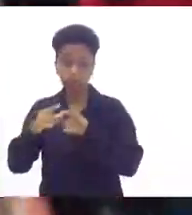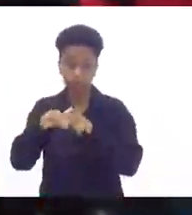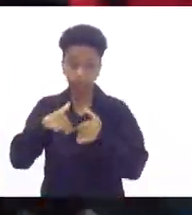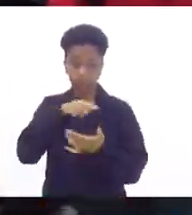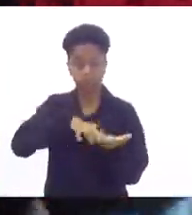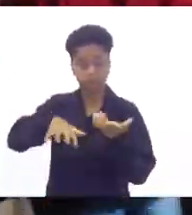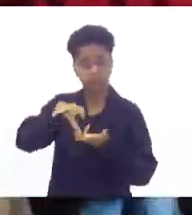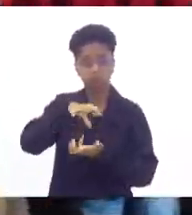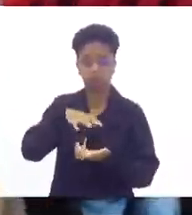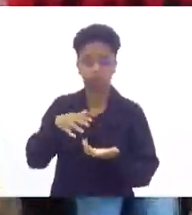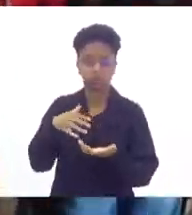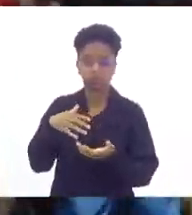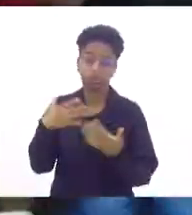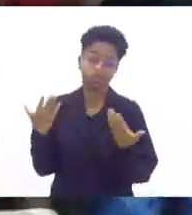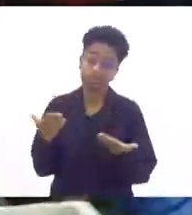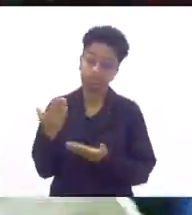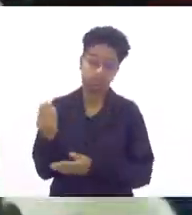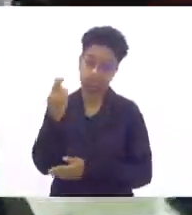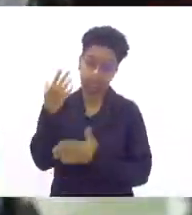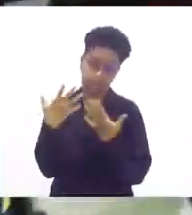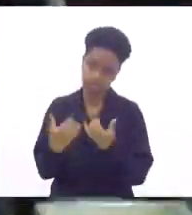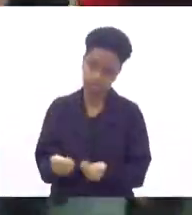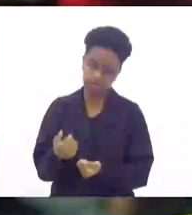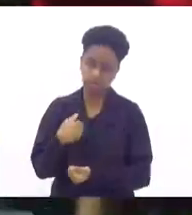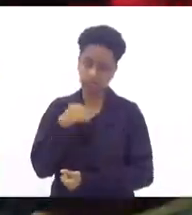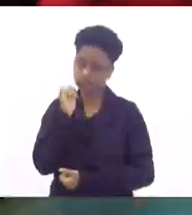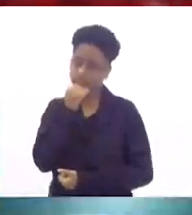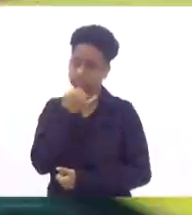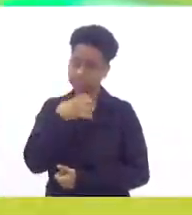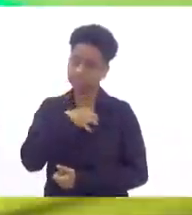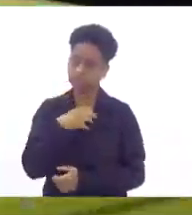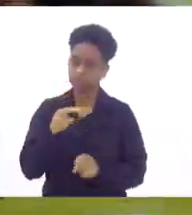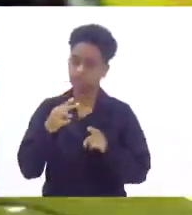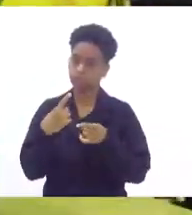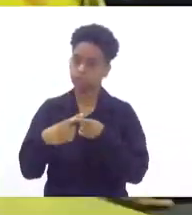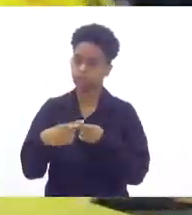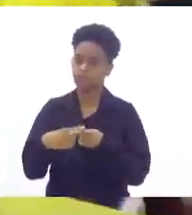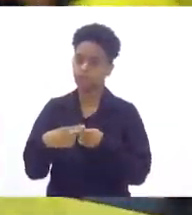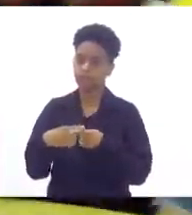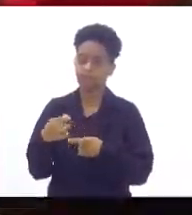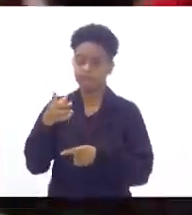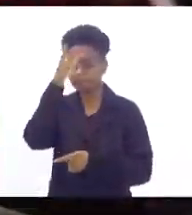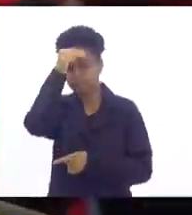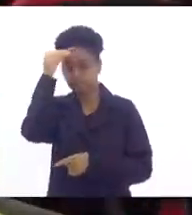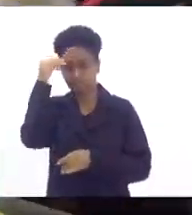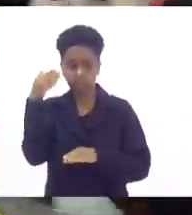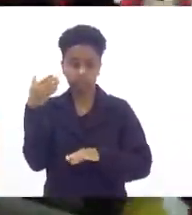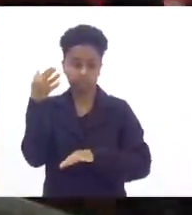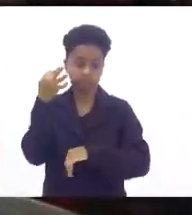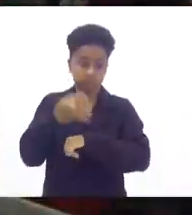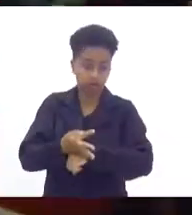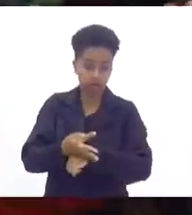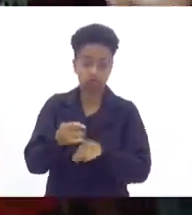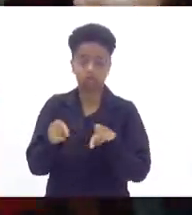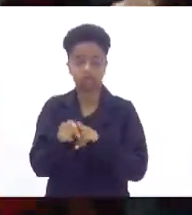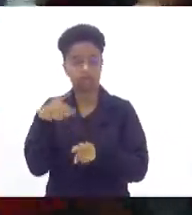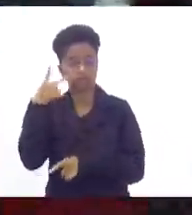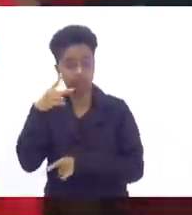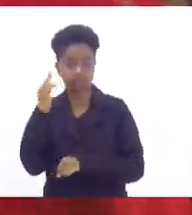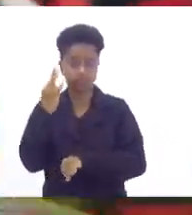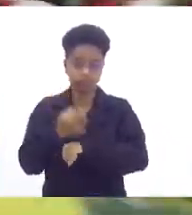é inadmissível e Lamento muito ausência da Prefeitura de vereadores nessa casa para a gente poder